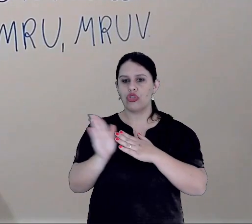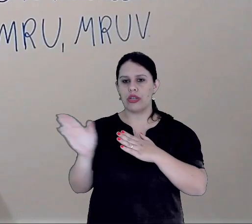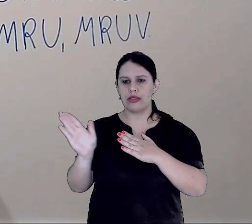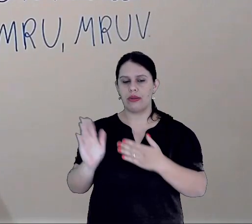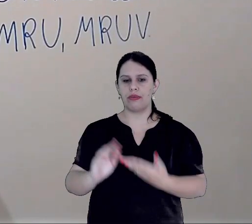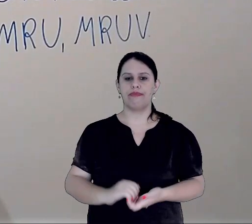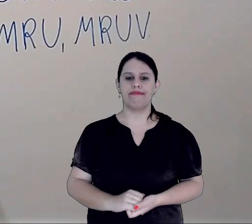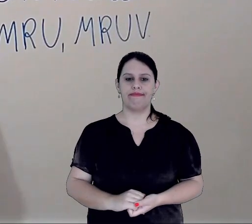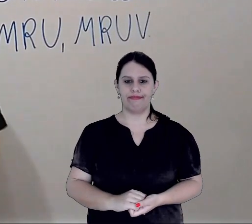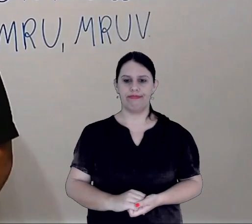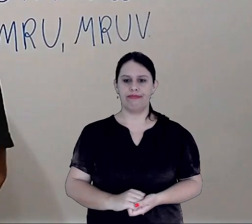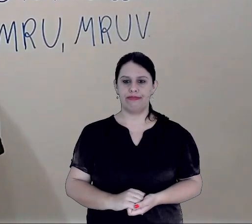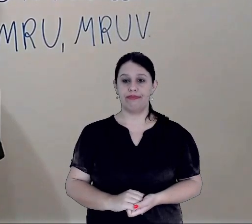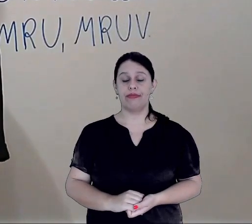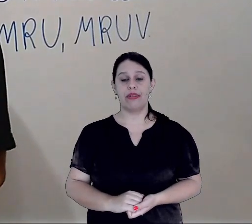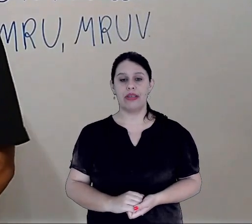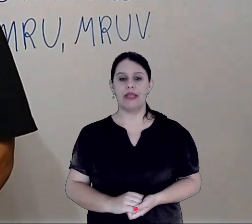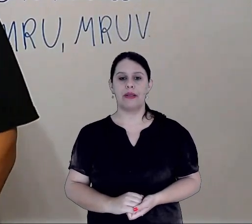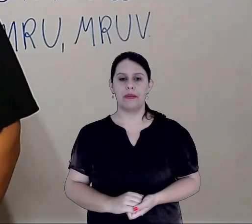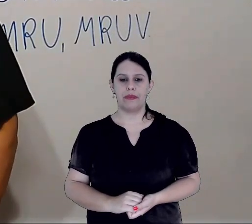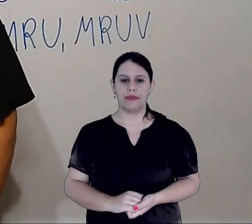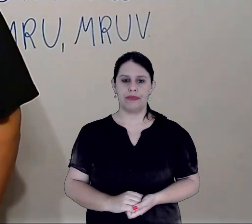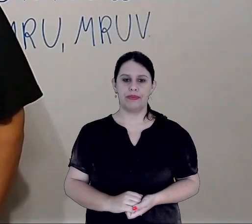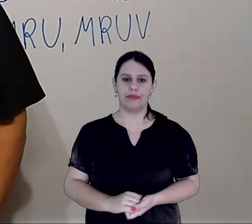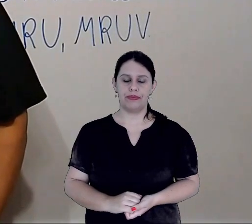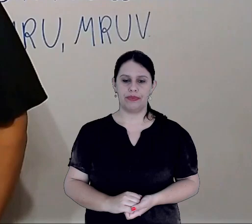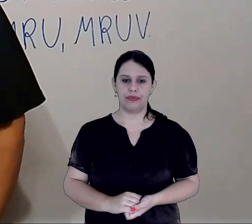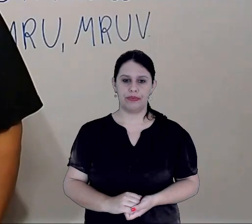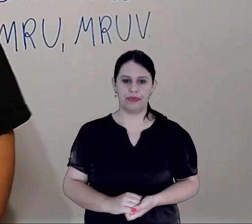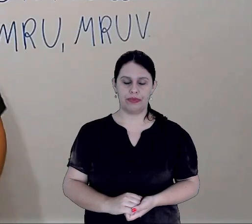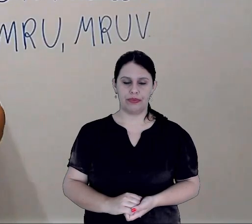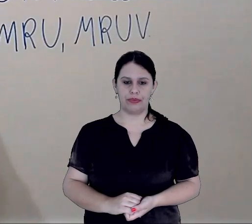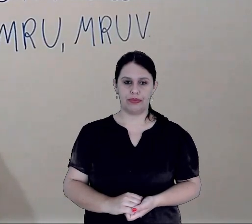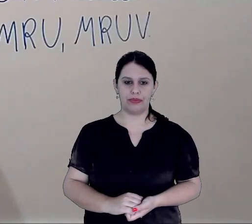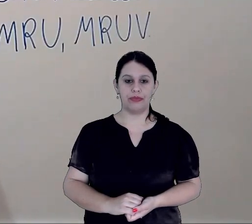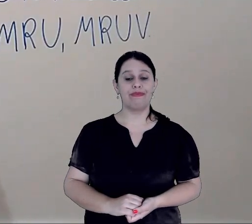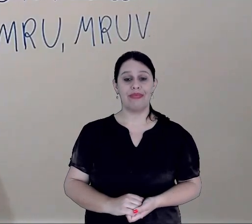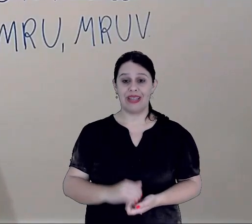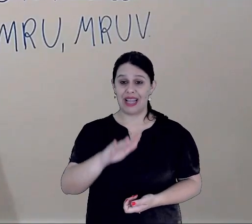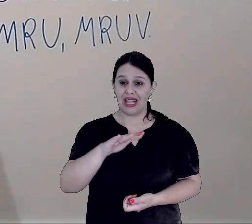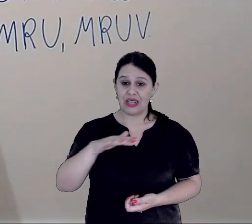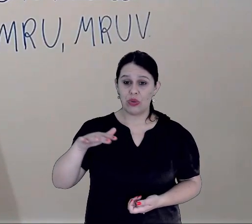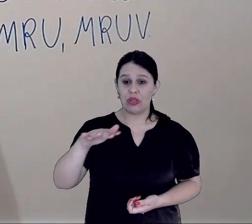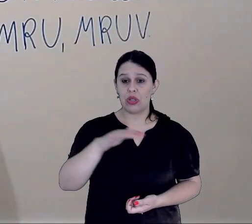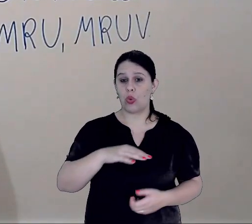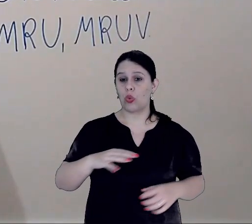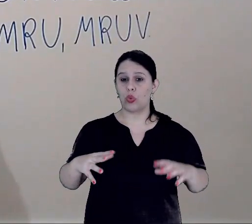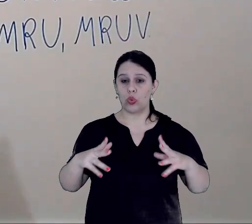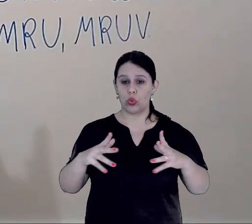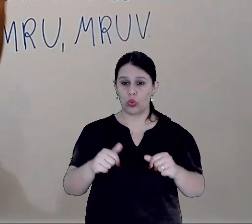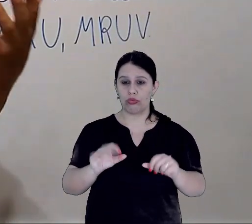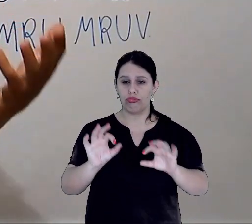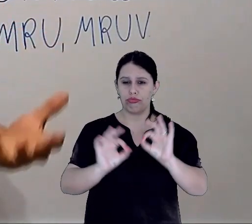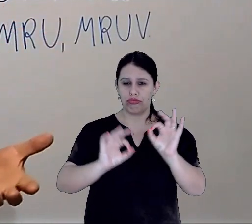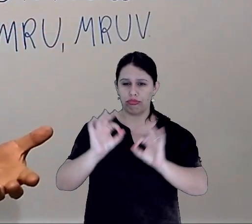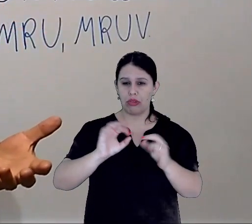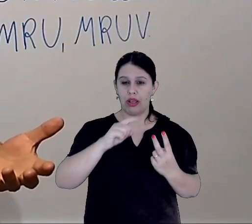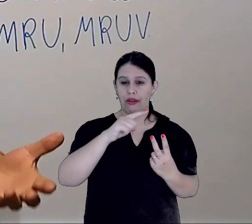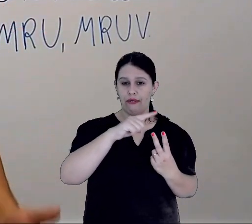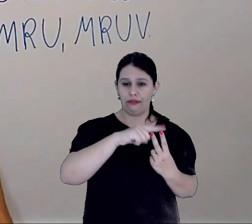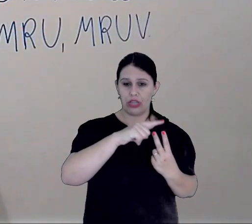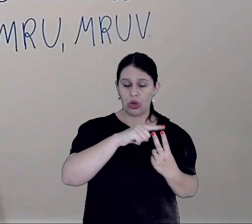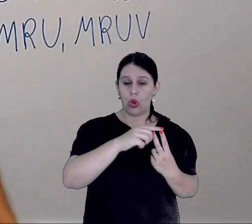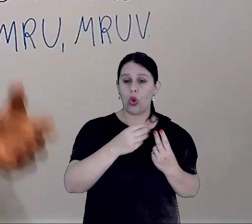direção Ou seja, em uma única dimensão Neste caso, todo o nosso